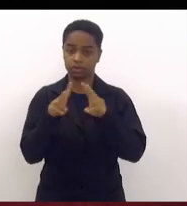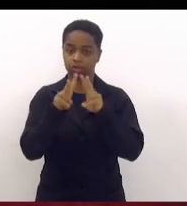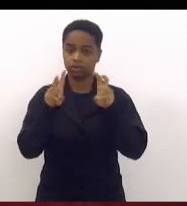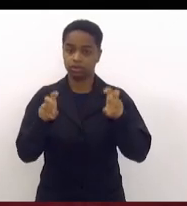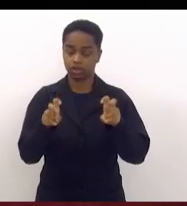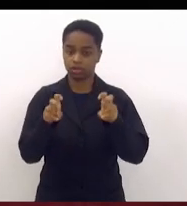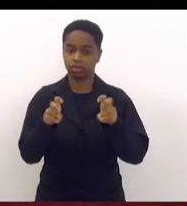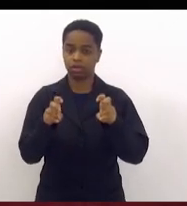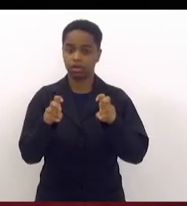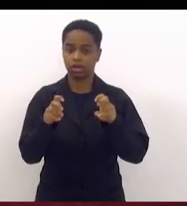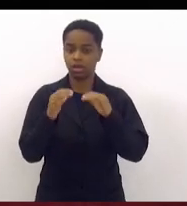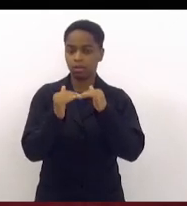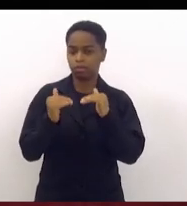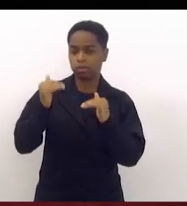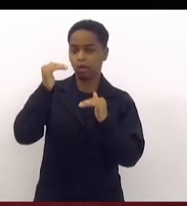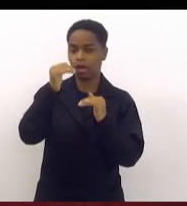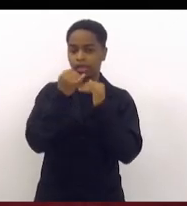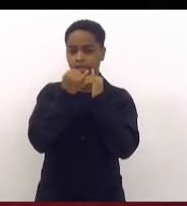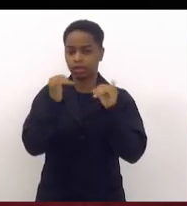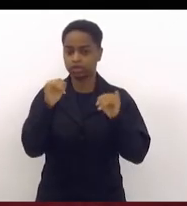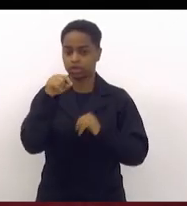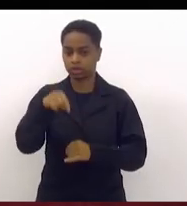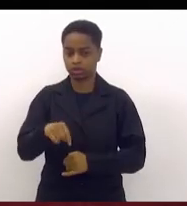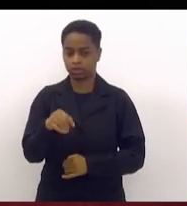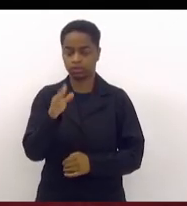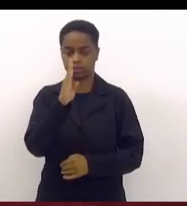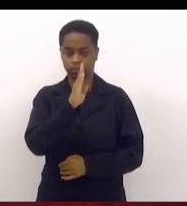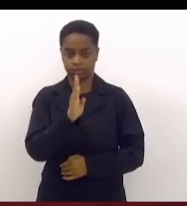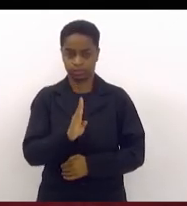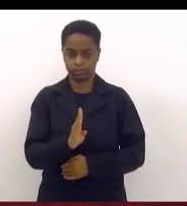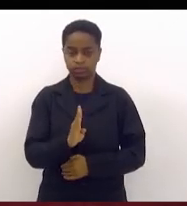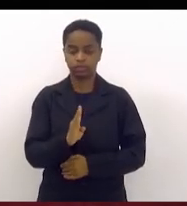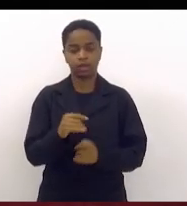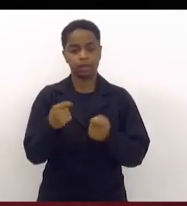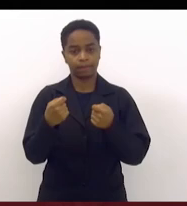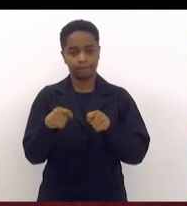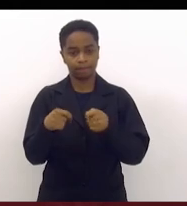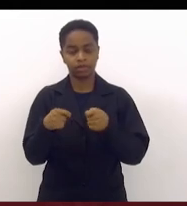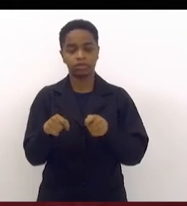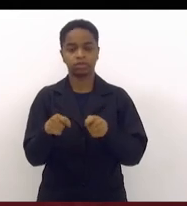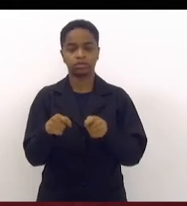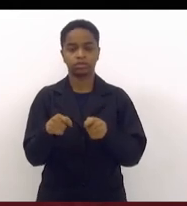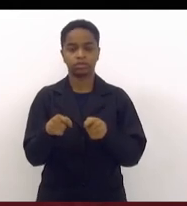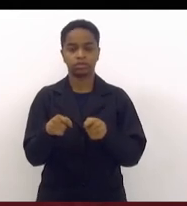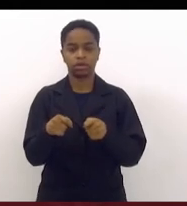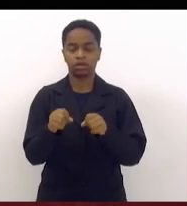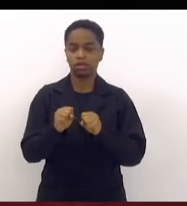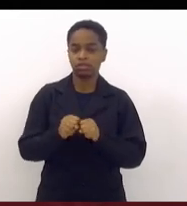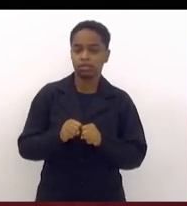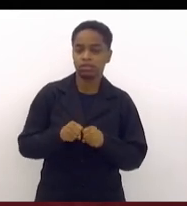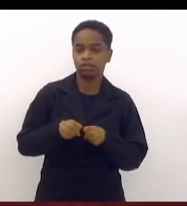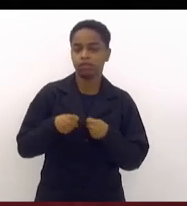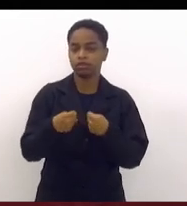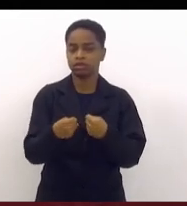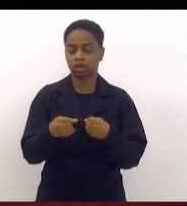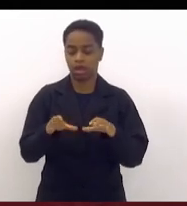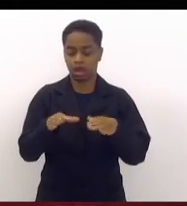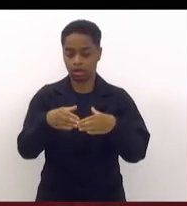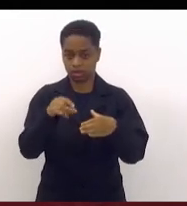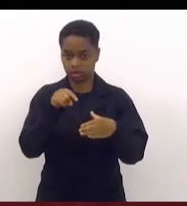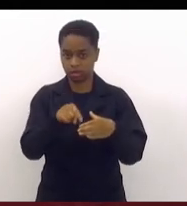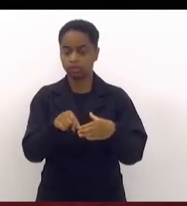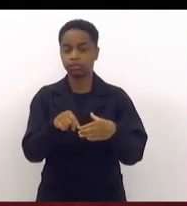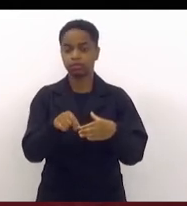soberania energética brasileira ele ganhe não somente a defesa da categoria ou